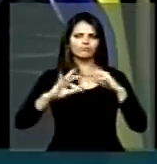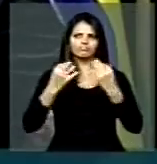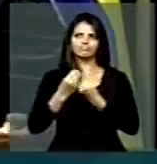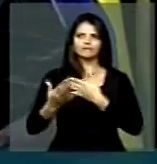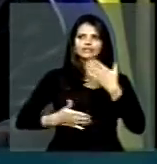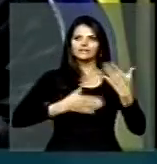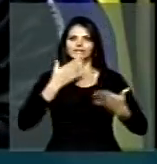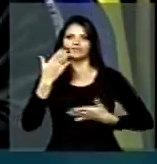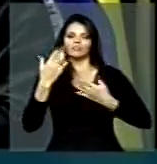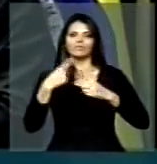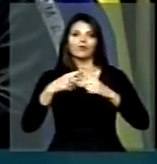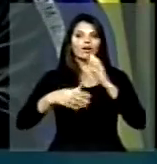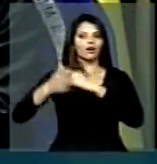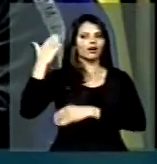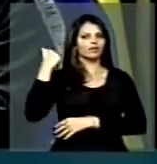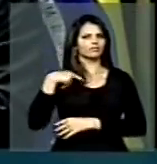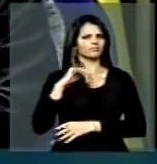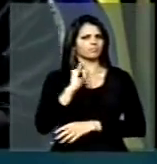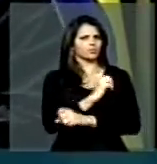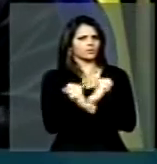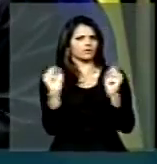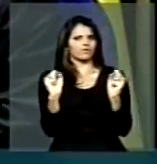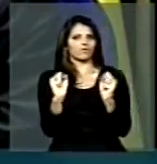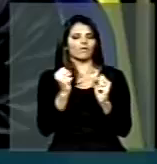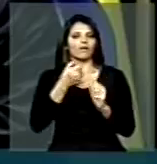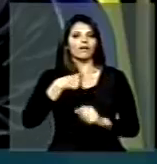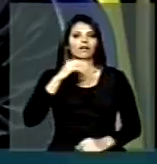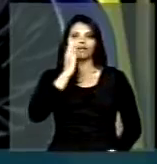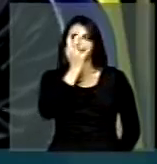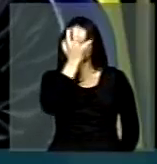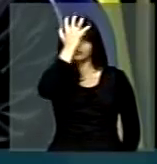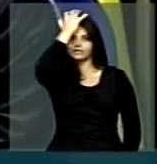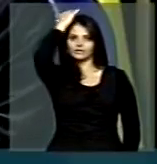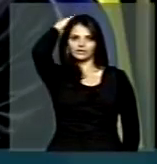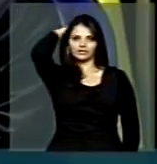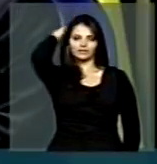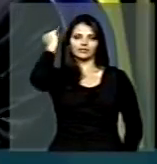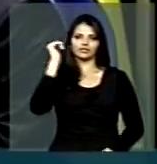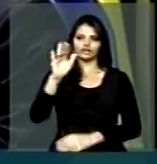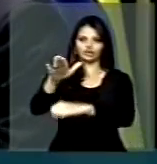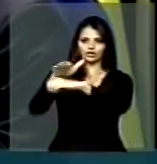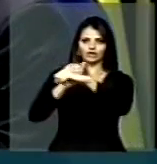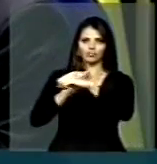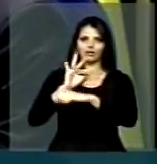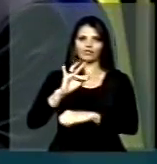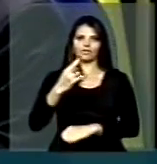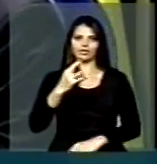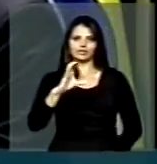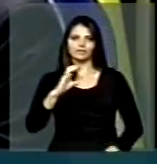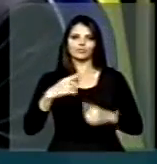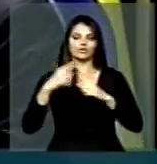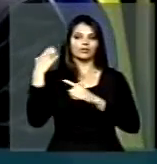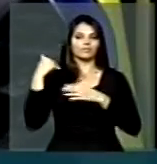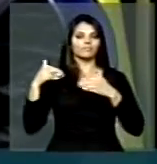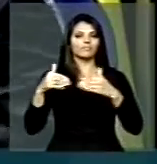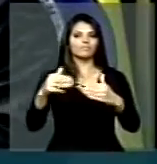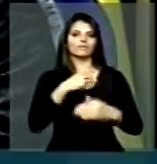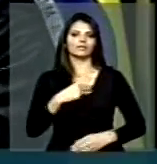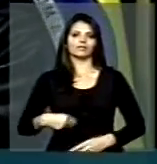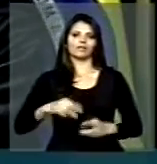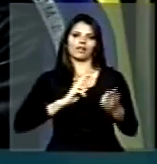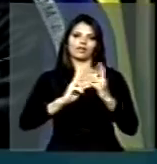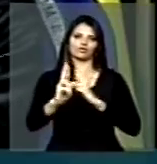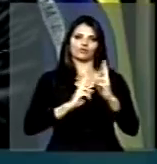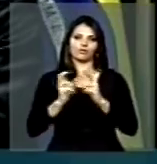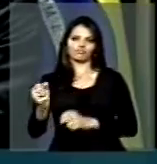surpreendente para o ambiente da época, Itamar convoca Fernando Henrique Cardoso, então ministro das Relações Exteriores, para o